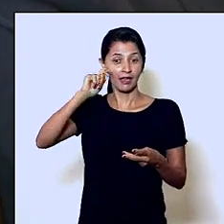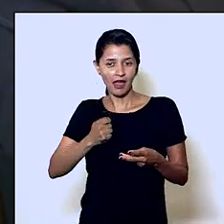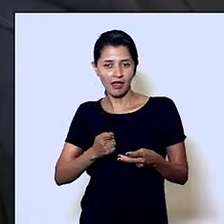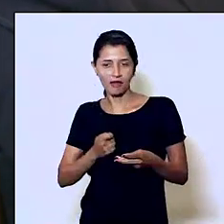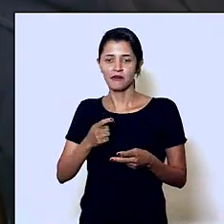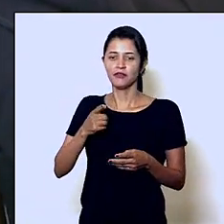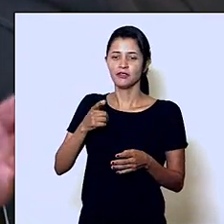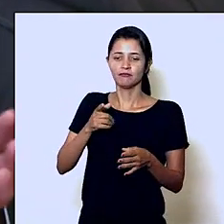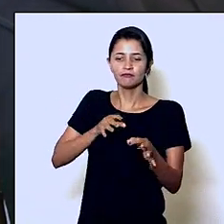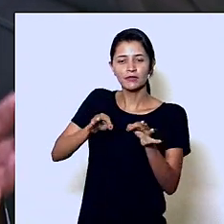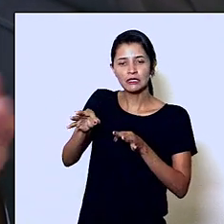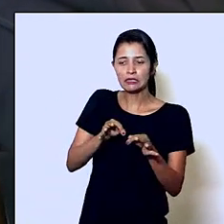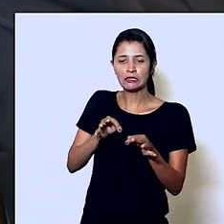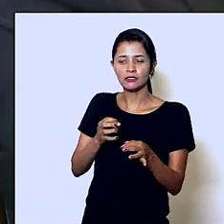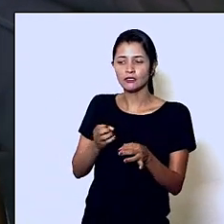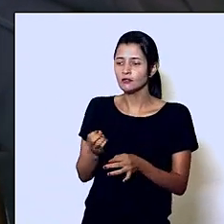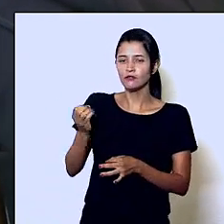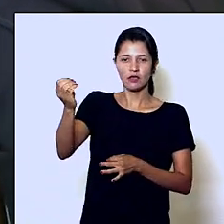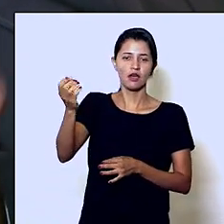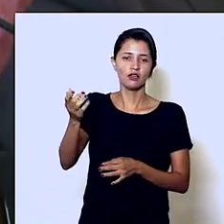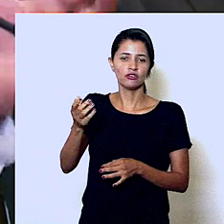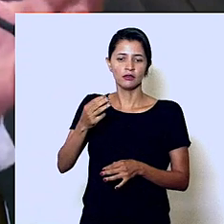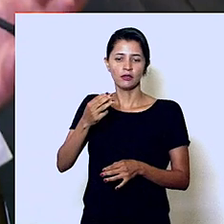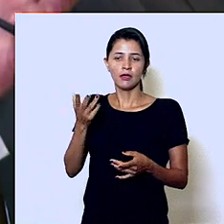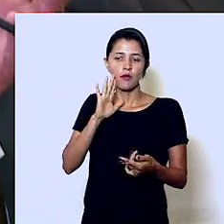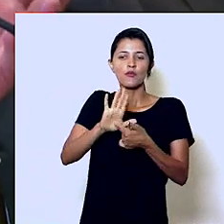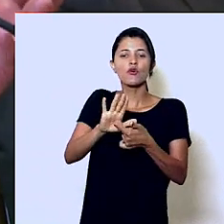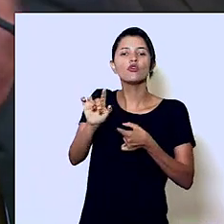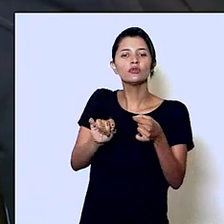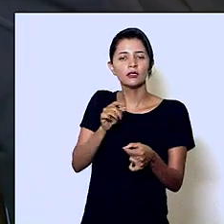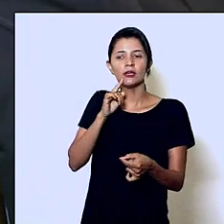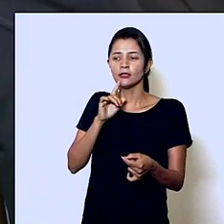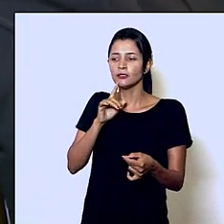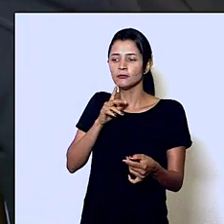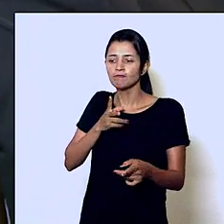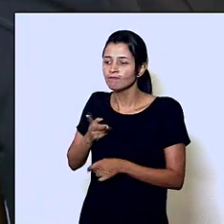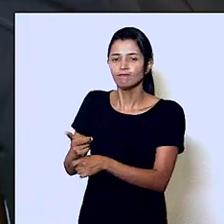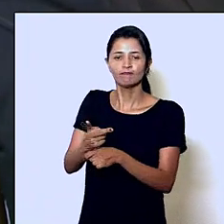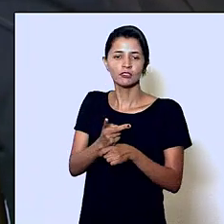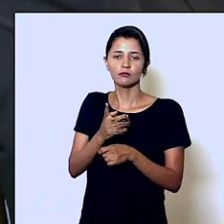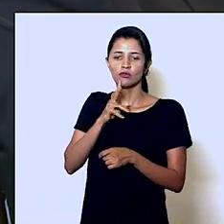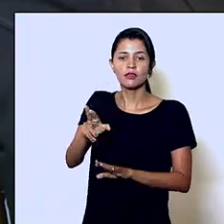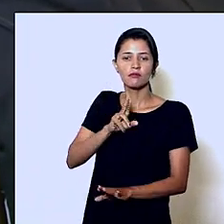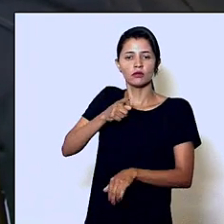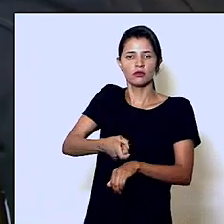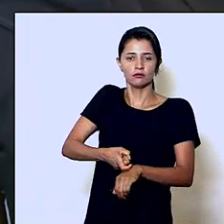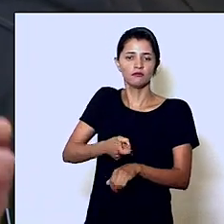missões, e isso tudo mostra claramente essa busca por resultados concretos de uma maneira